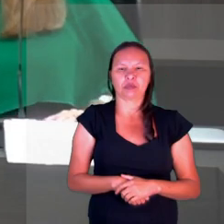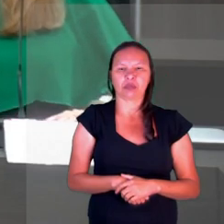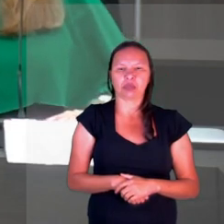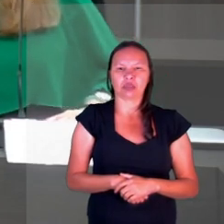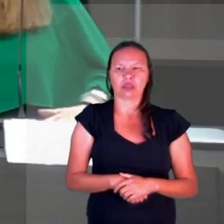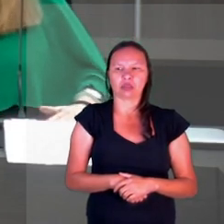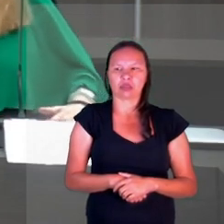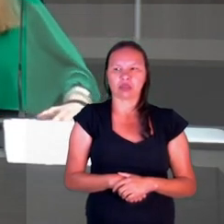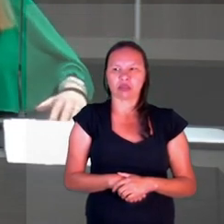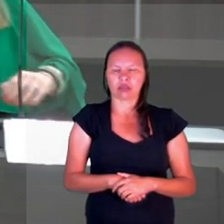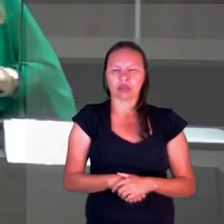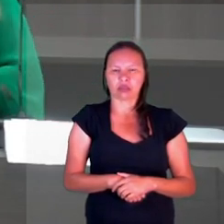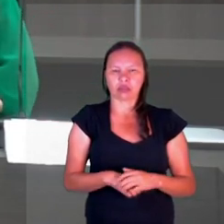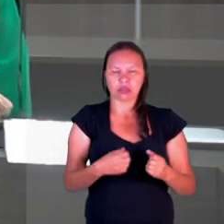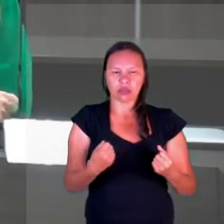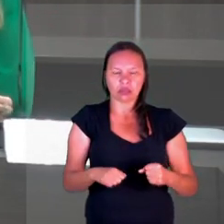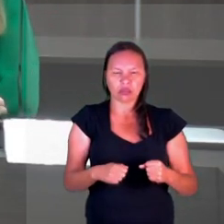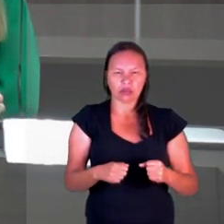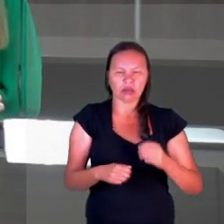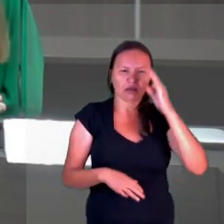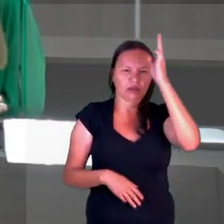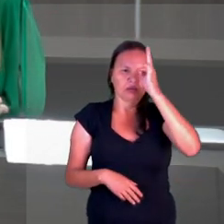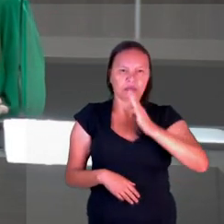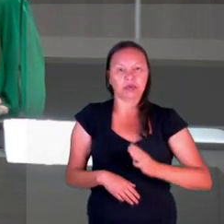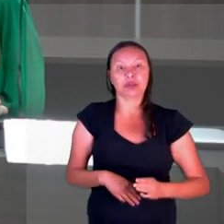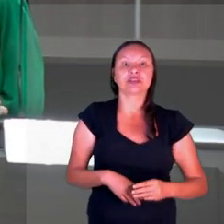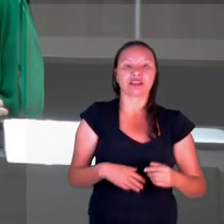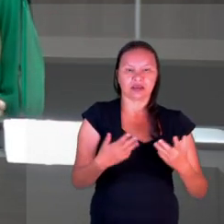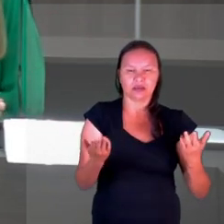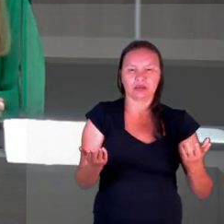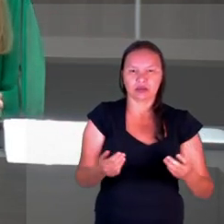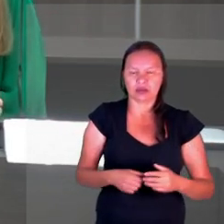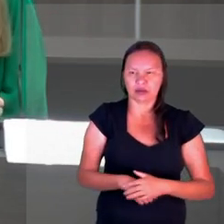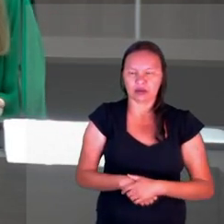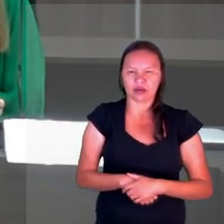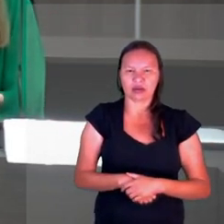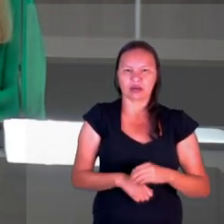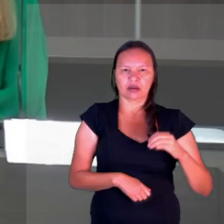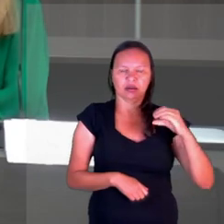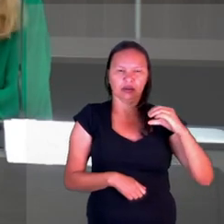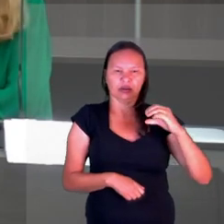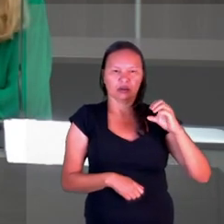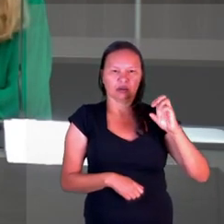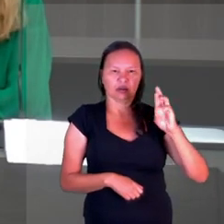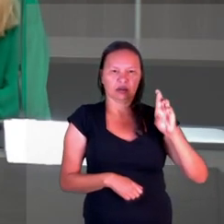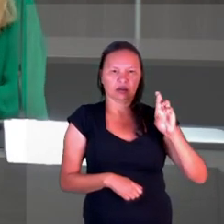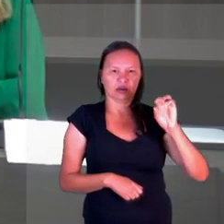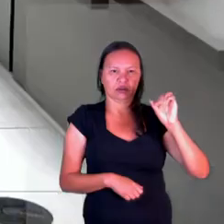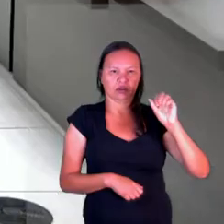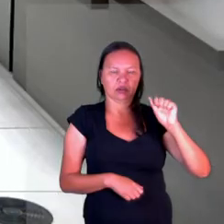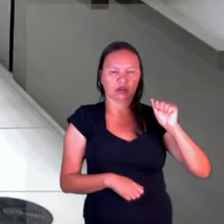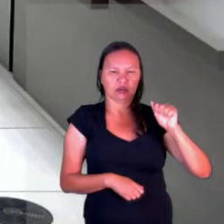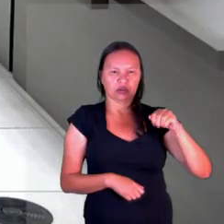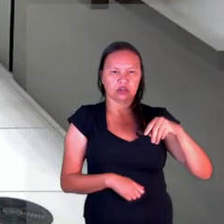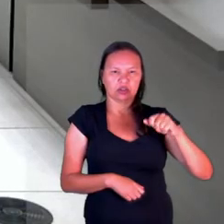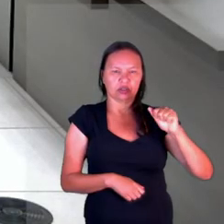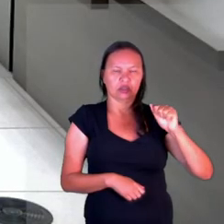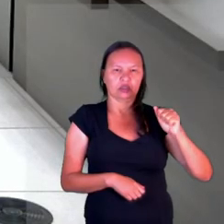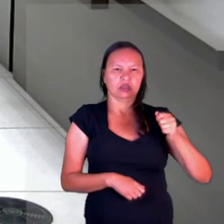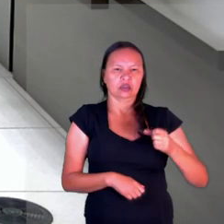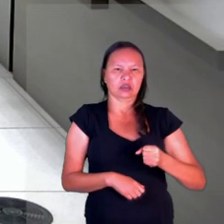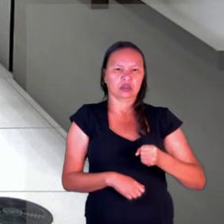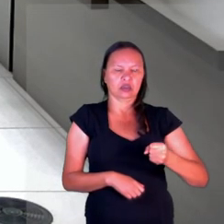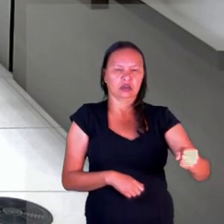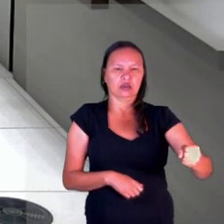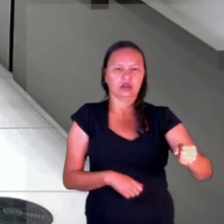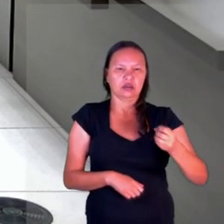legal pois é o Brasil então Cristi palavra é sua Boa tarde